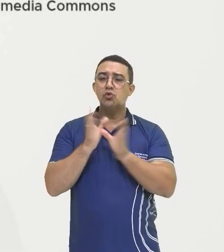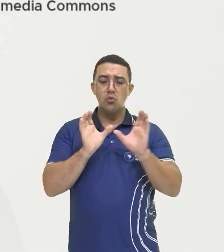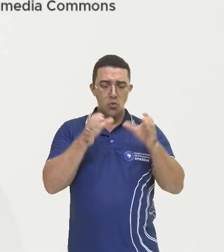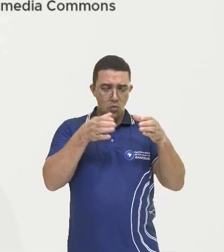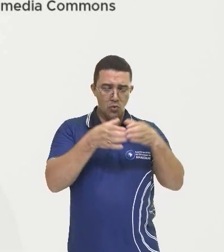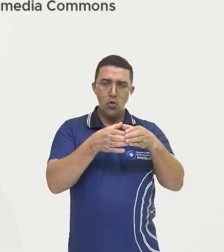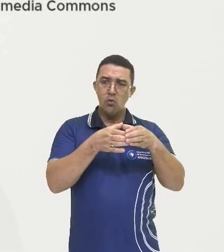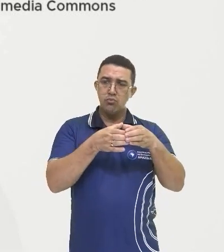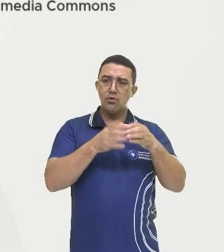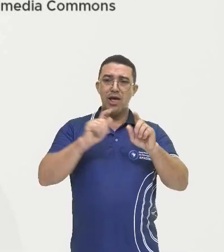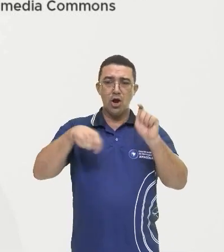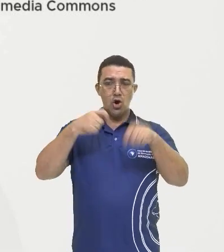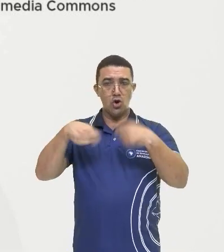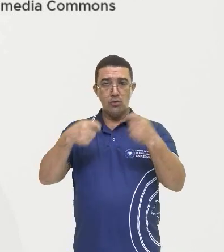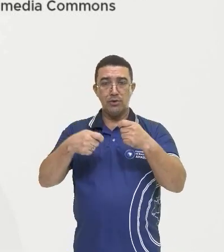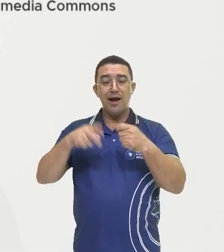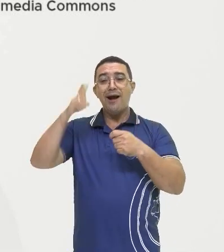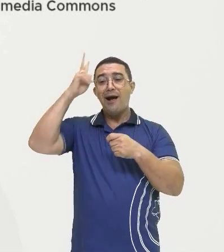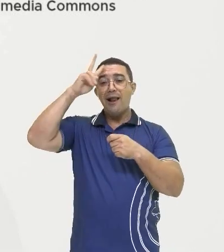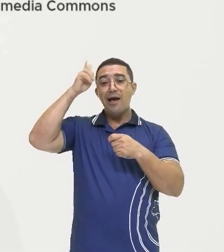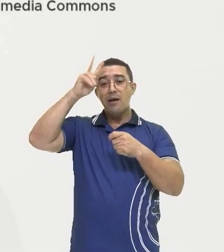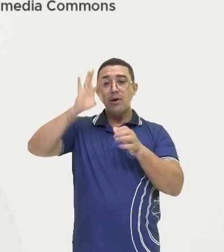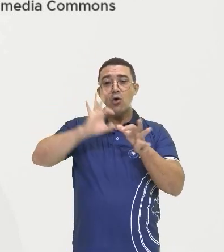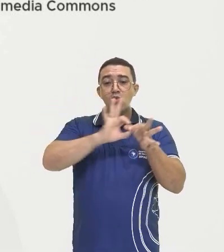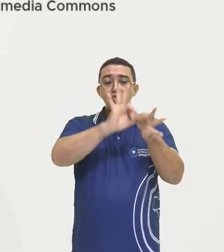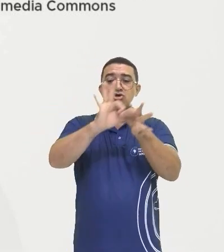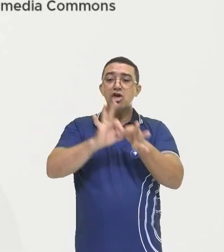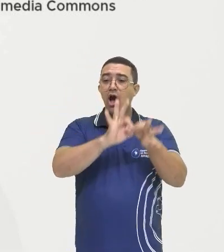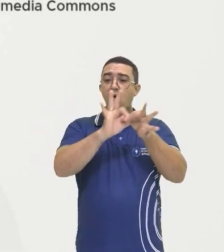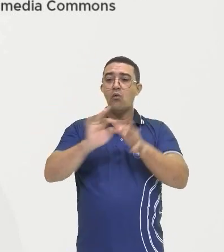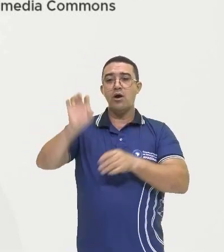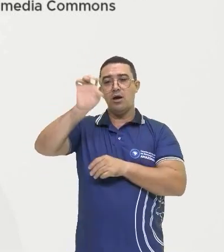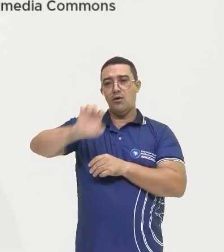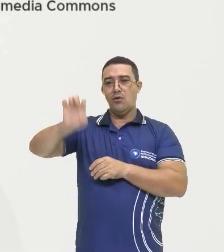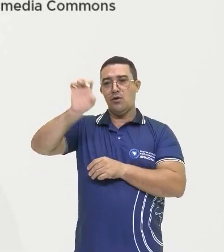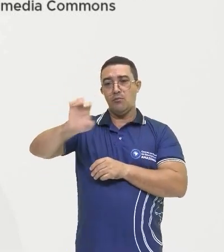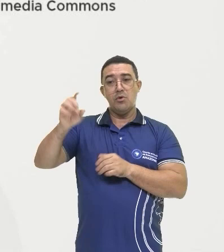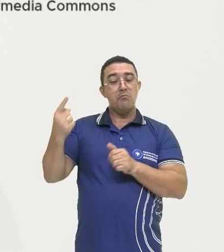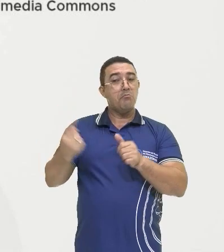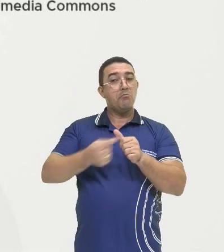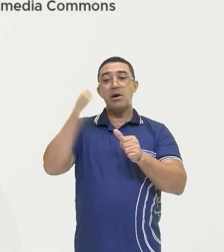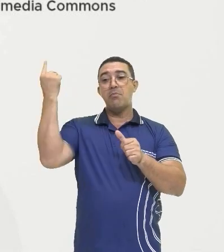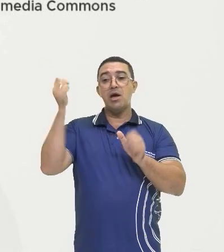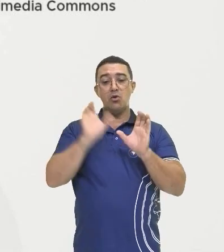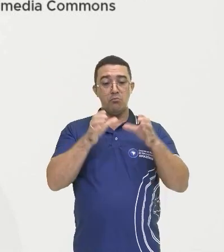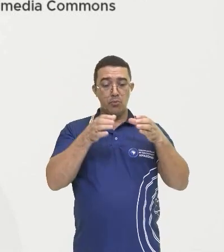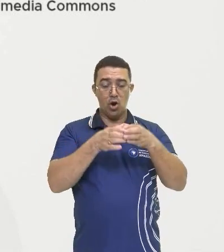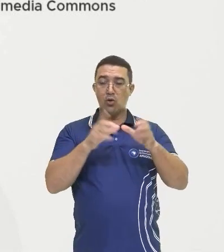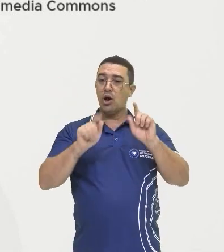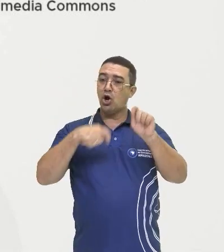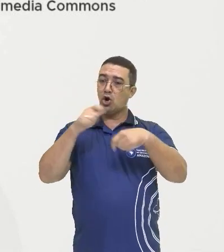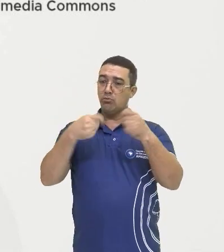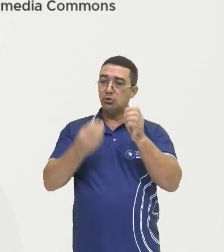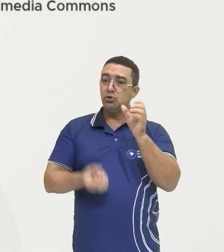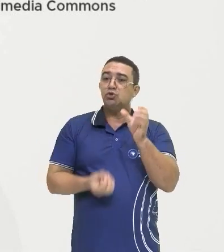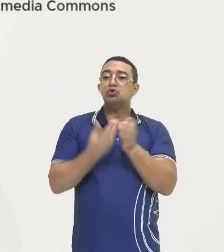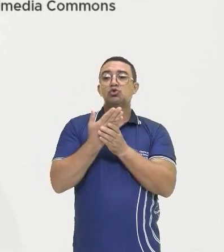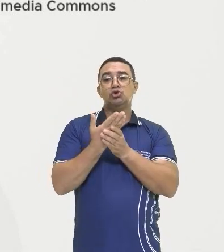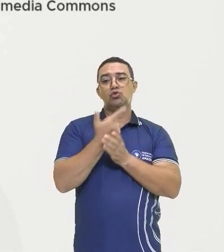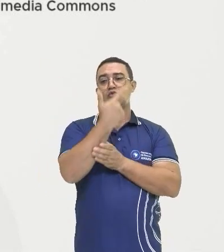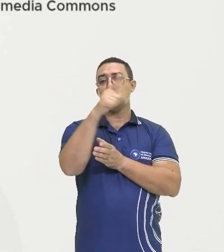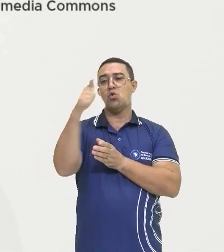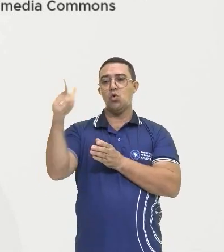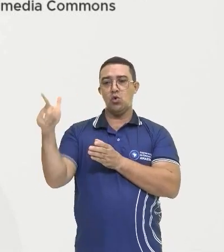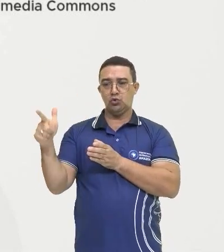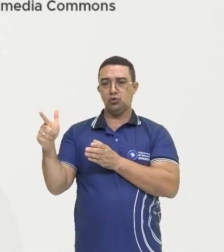fazer referência à União Europeia, porque foi o primeiro bloco que nós tivemos, né, deu origem à União Europeia que a